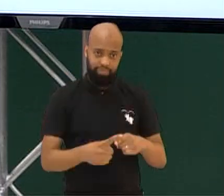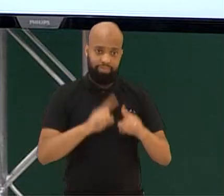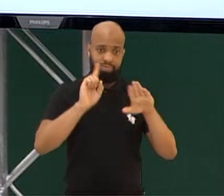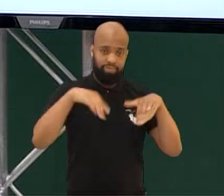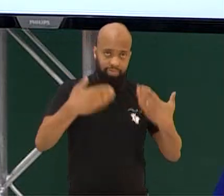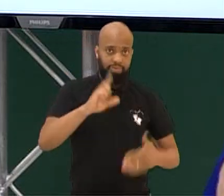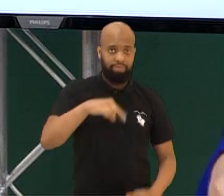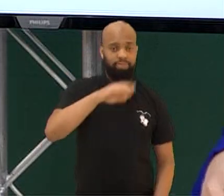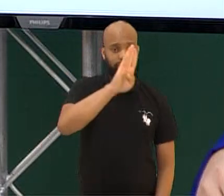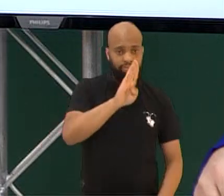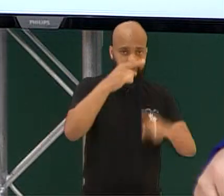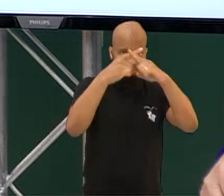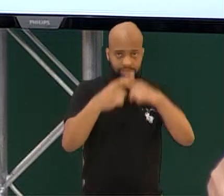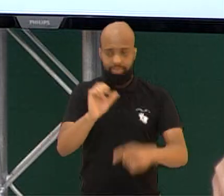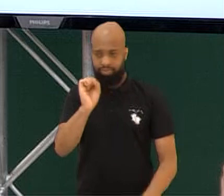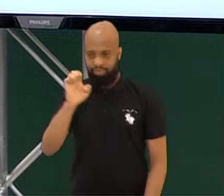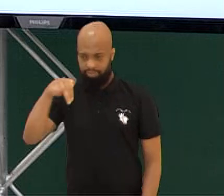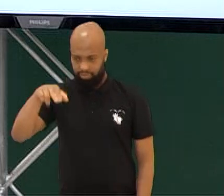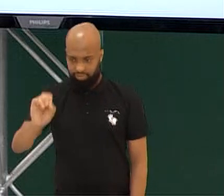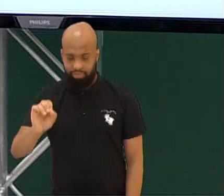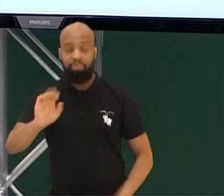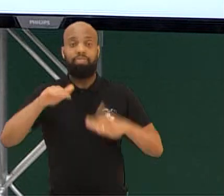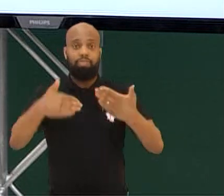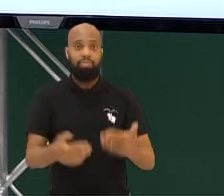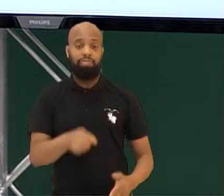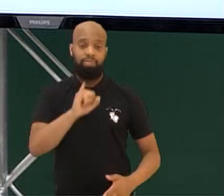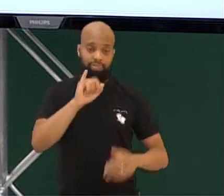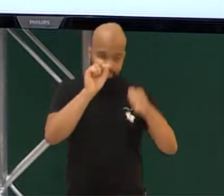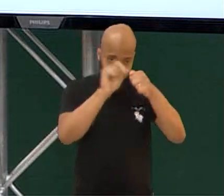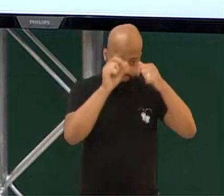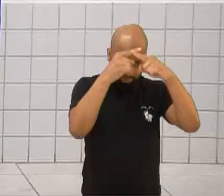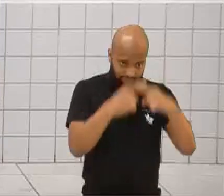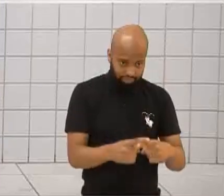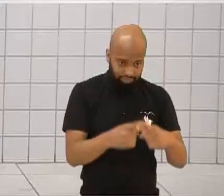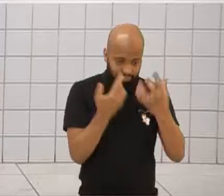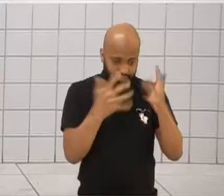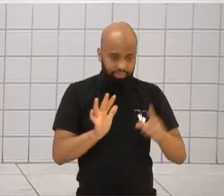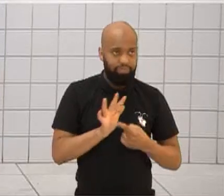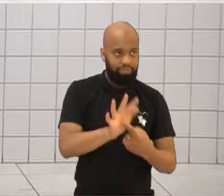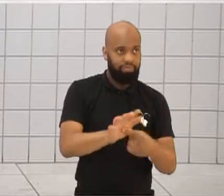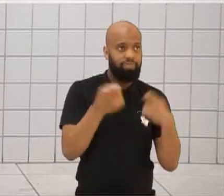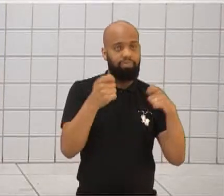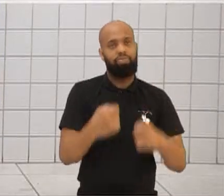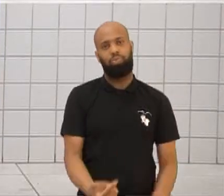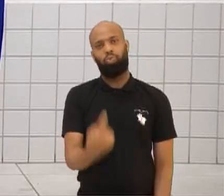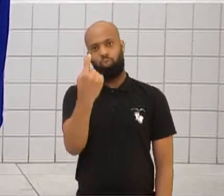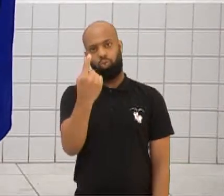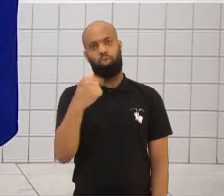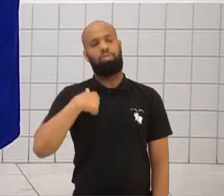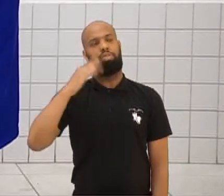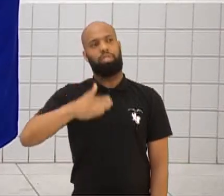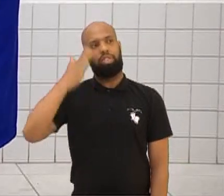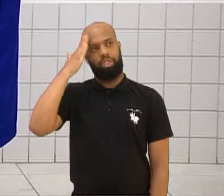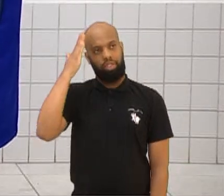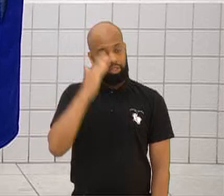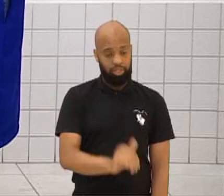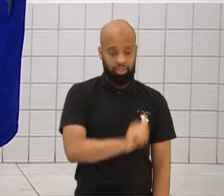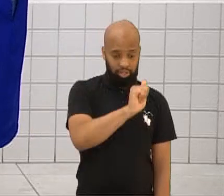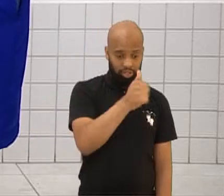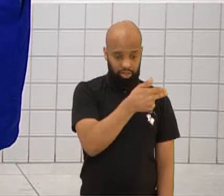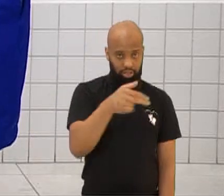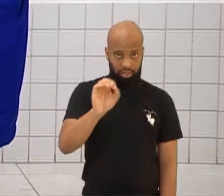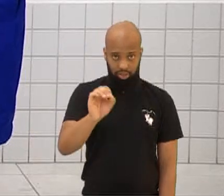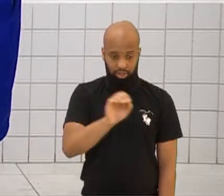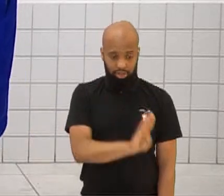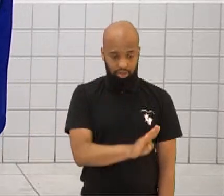seno. Na multiplicação, para que o valor não apareça, ele tem que ser 1. Então, aqui eu já sei que o A é 0, o